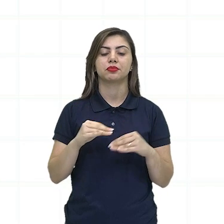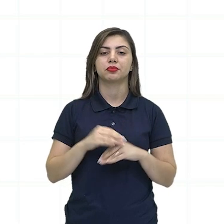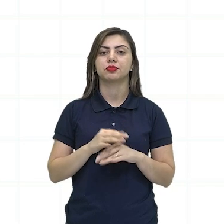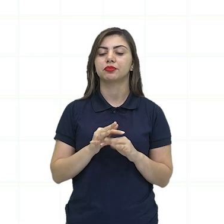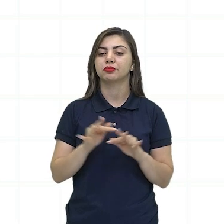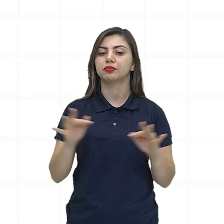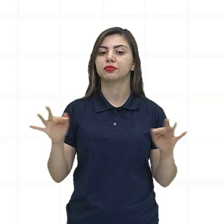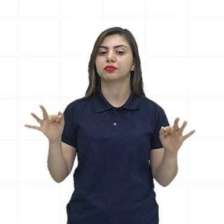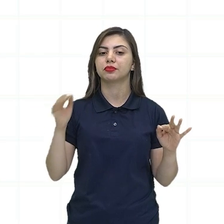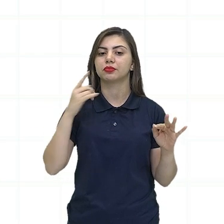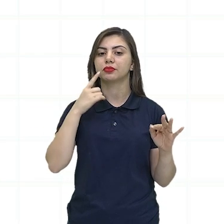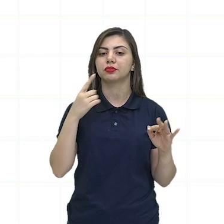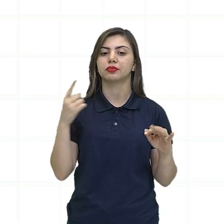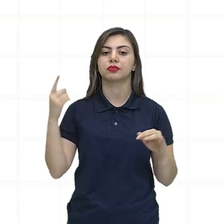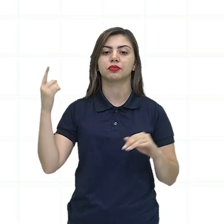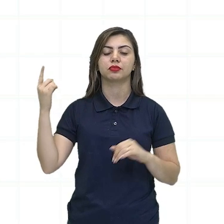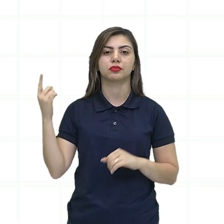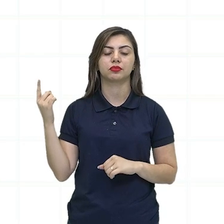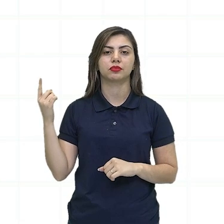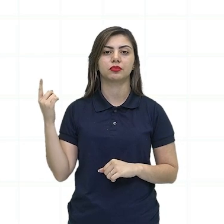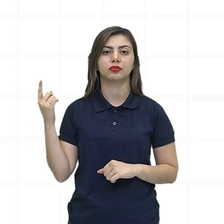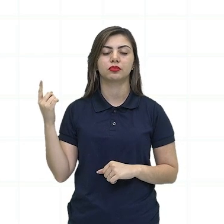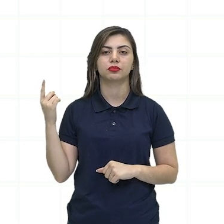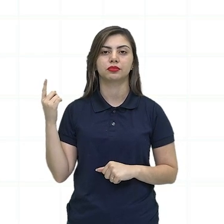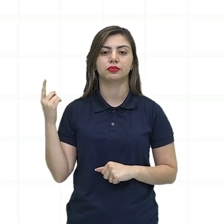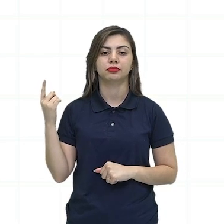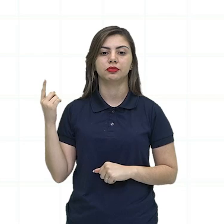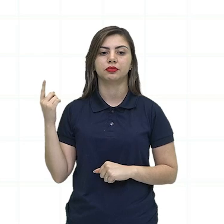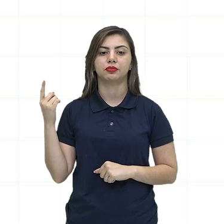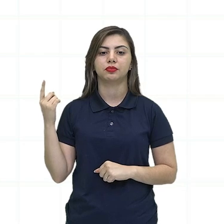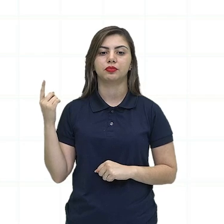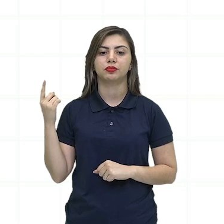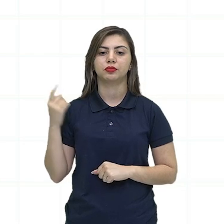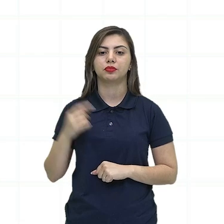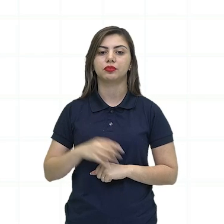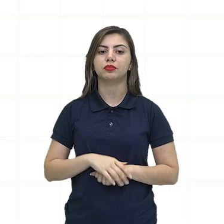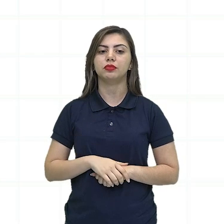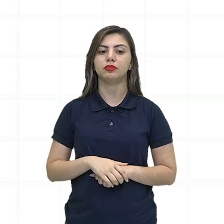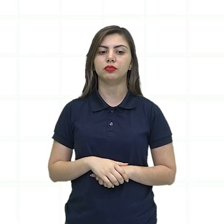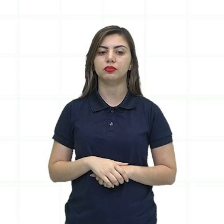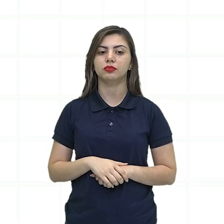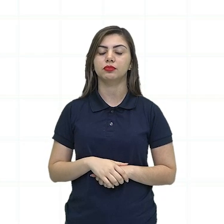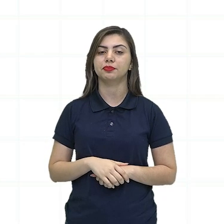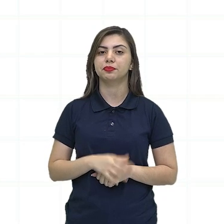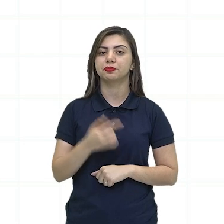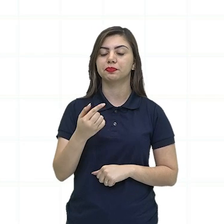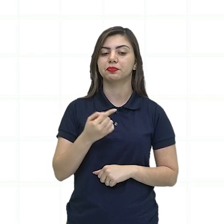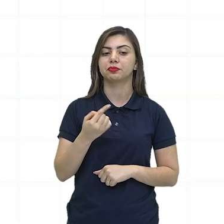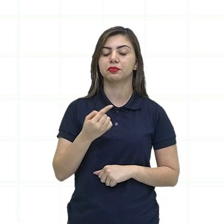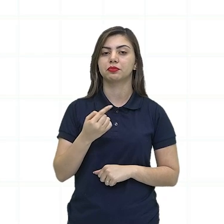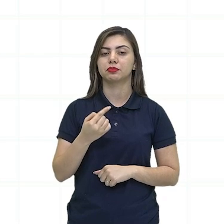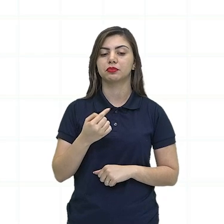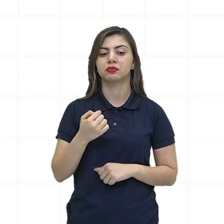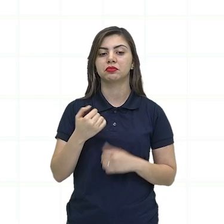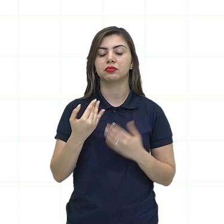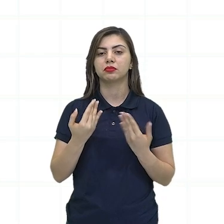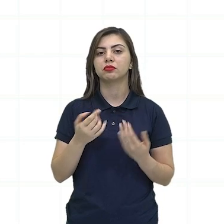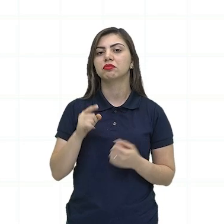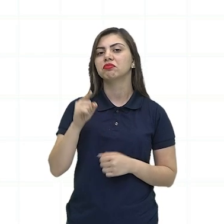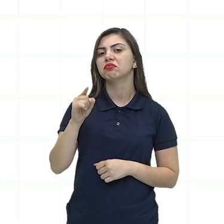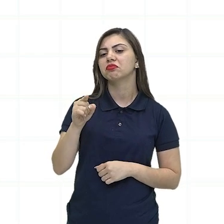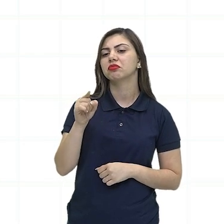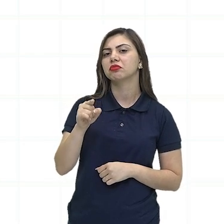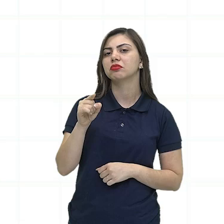your current job or profession? Qual é a sua profissão? Vou colocar aqui que a Ana